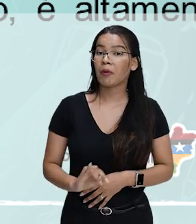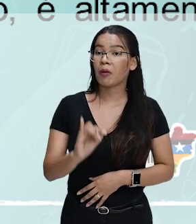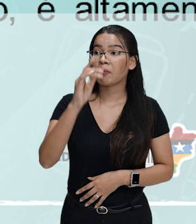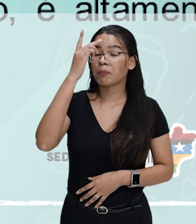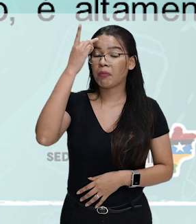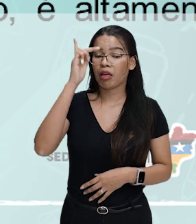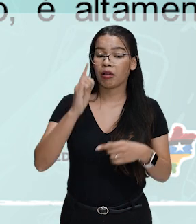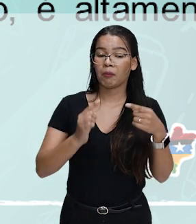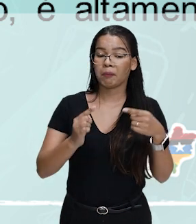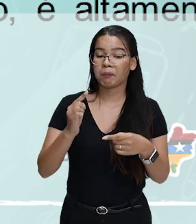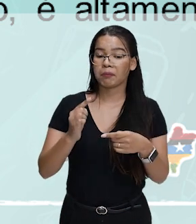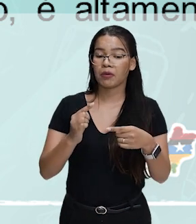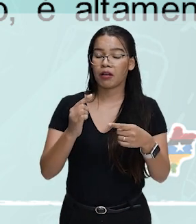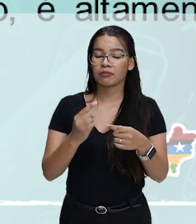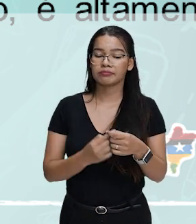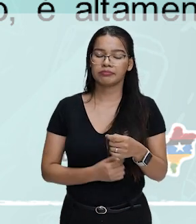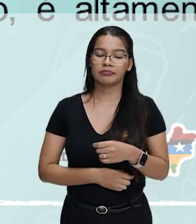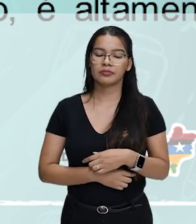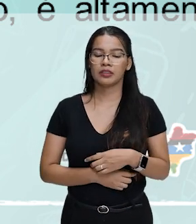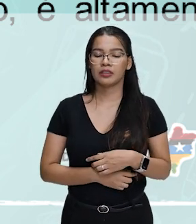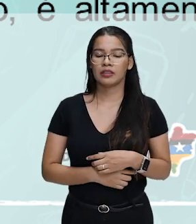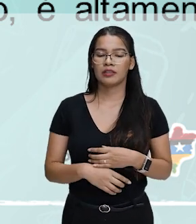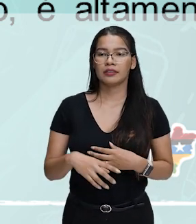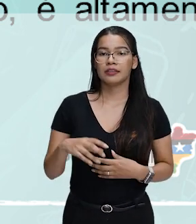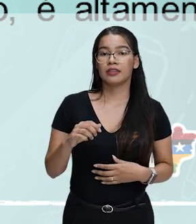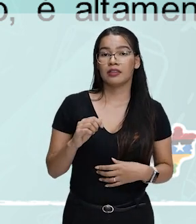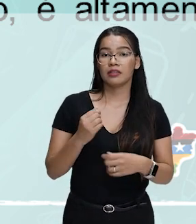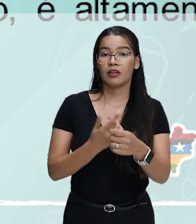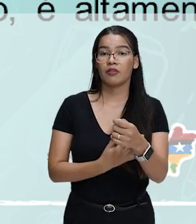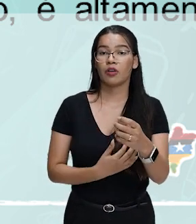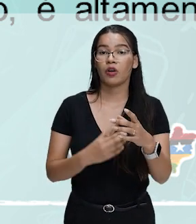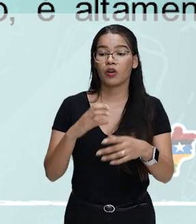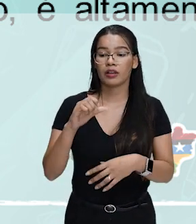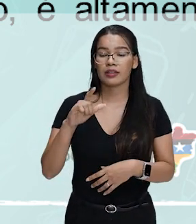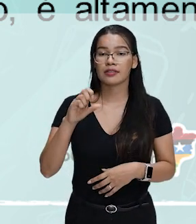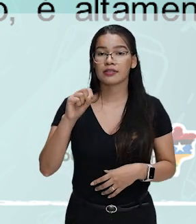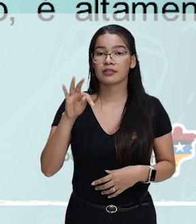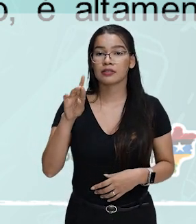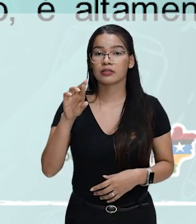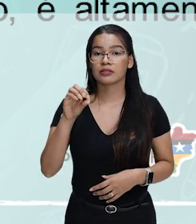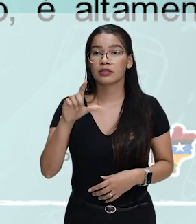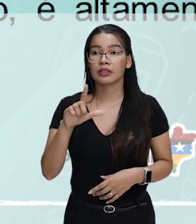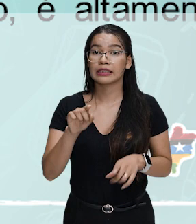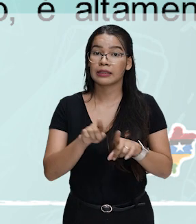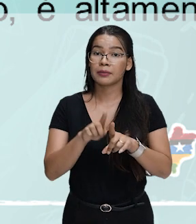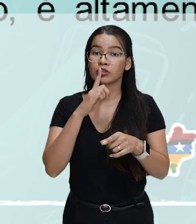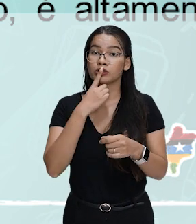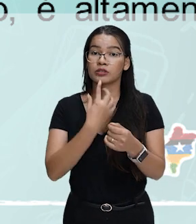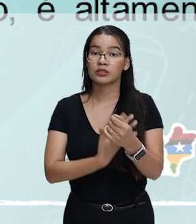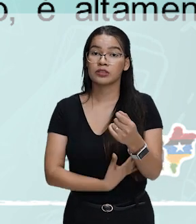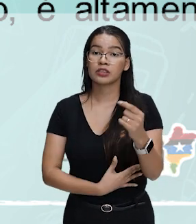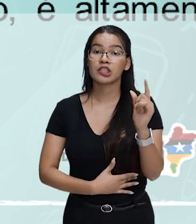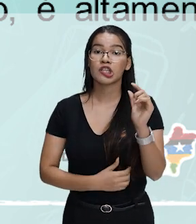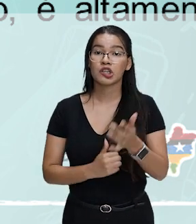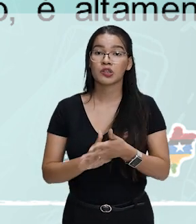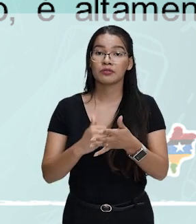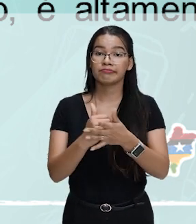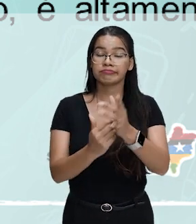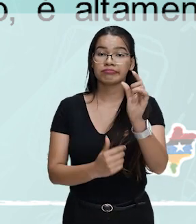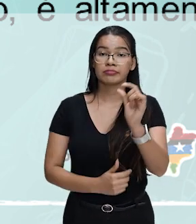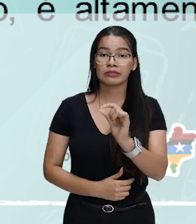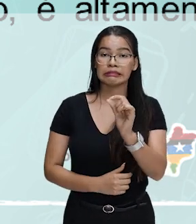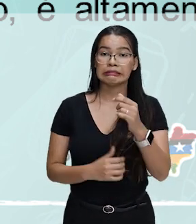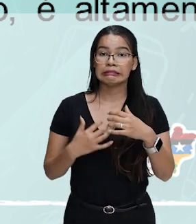o controle da pressão arterial, dos níveis de colesterol e de glicose do sangue, e também ajuda a diminuir o estresse e